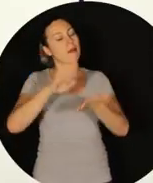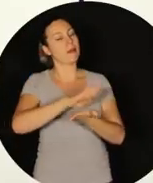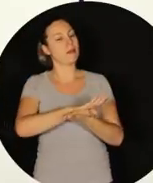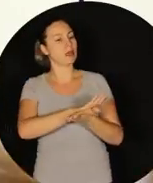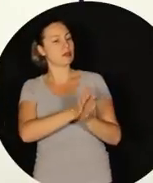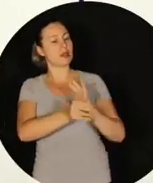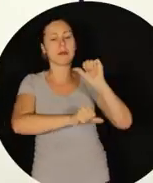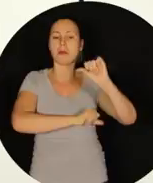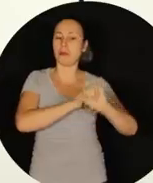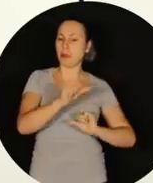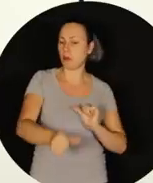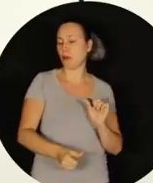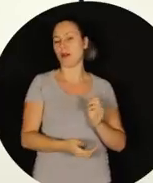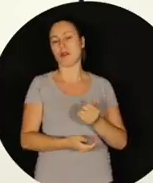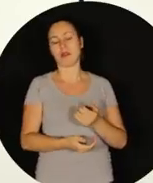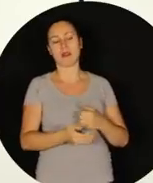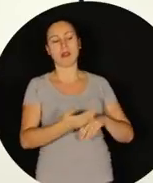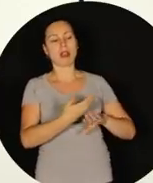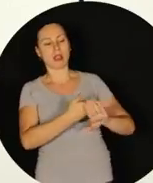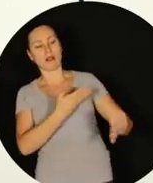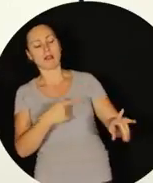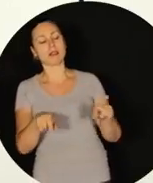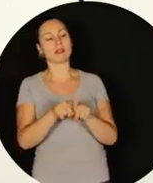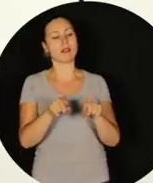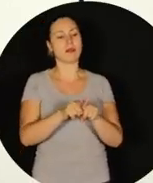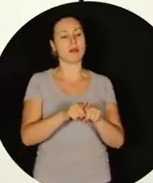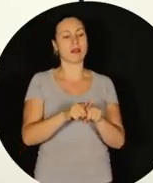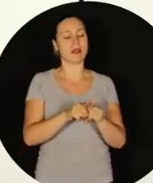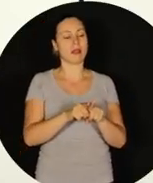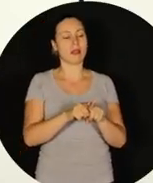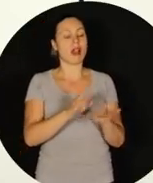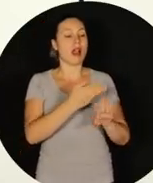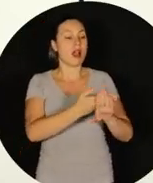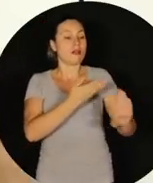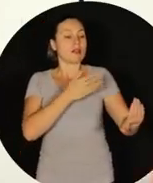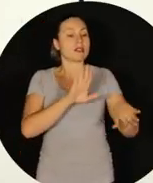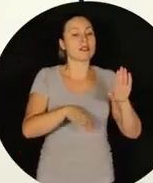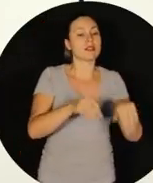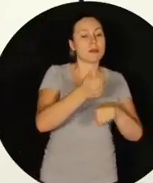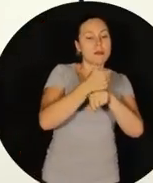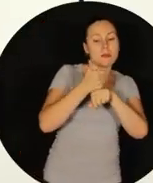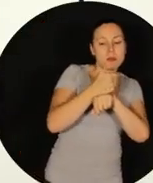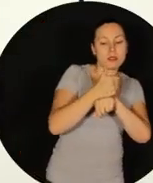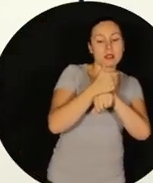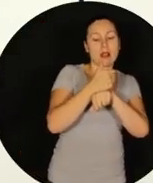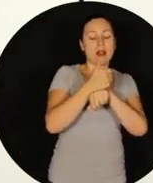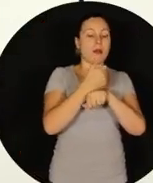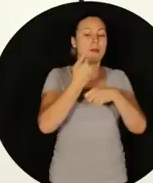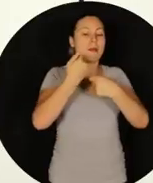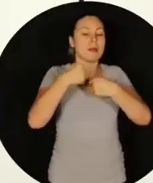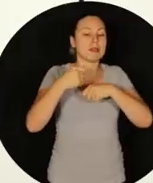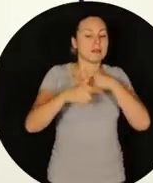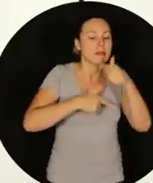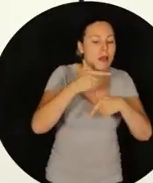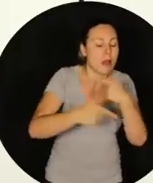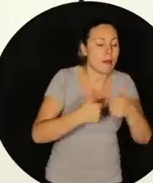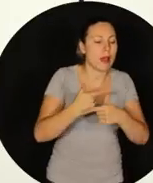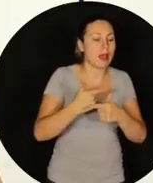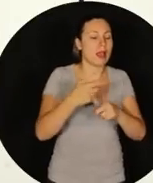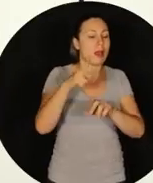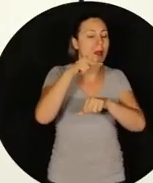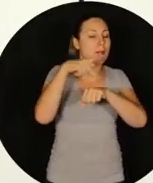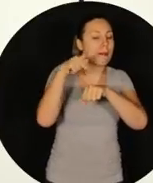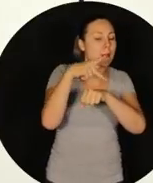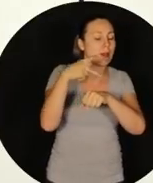que, às vezes, prejudica, que afasta tanto esse profissional, de conhecer a realidade e trabalhar para o seu país, trabalhar